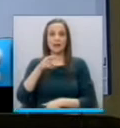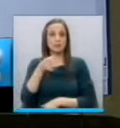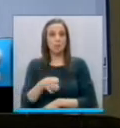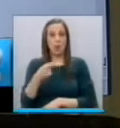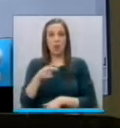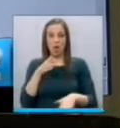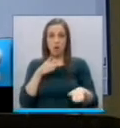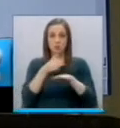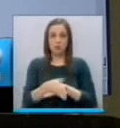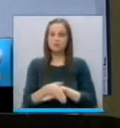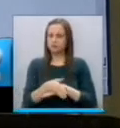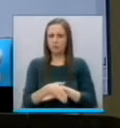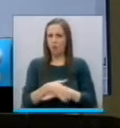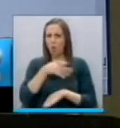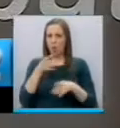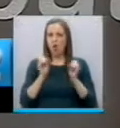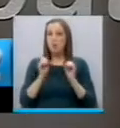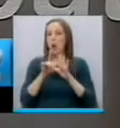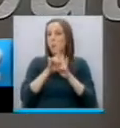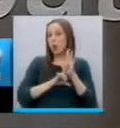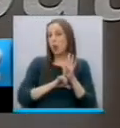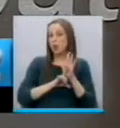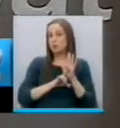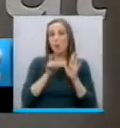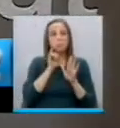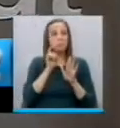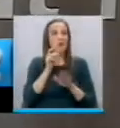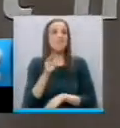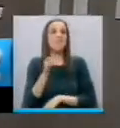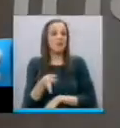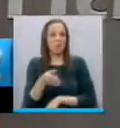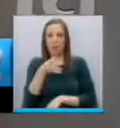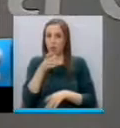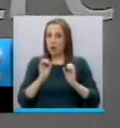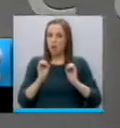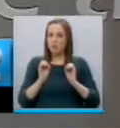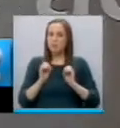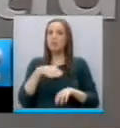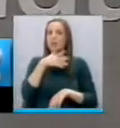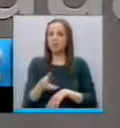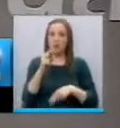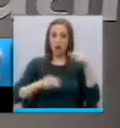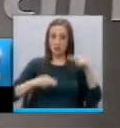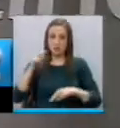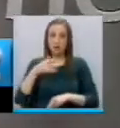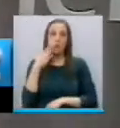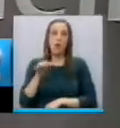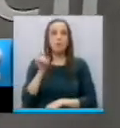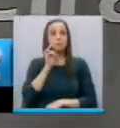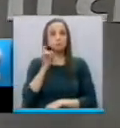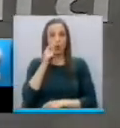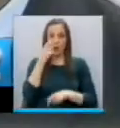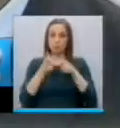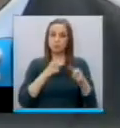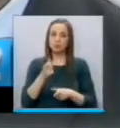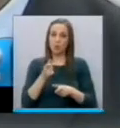acesso, nunca assume a existência de uma lista, bolsa ou pacote VIP e apenas admite que a autoridade tributária tentou proteger os contribuintes de